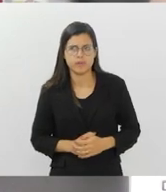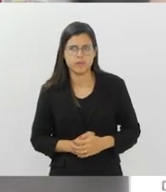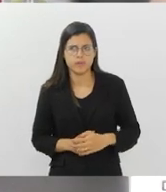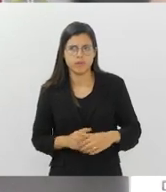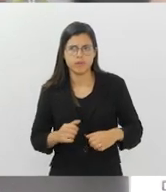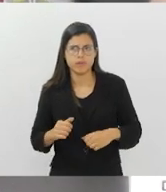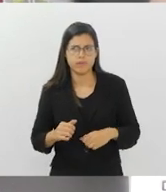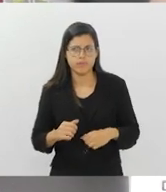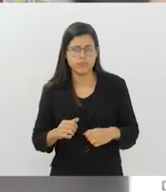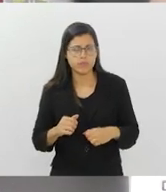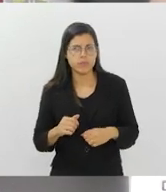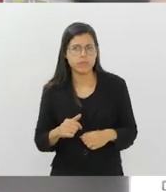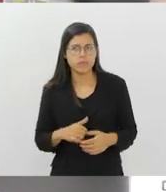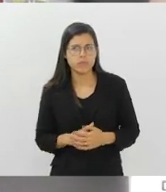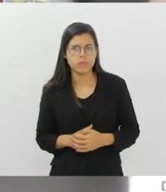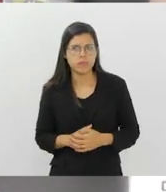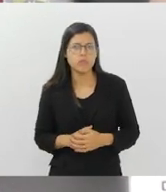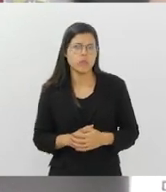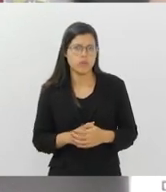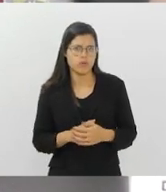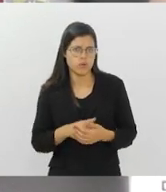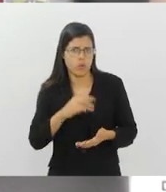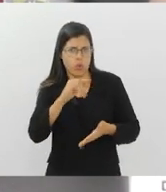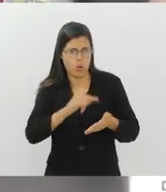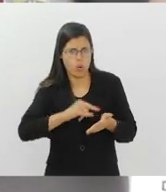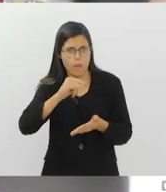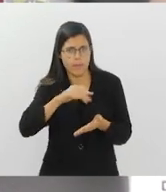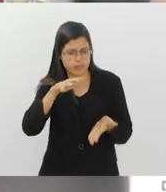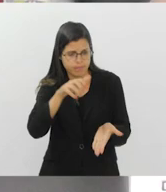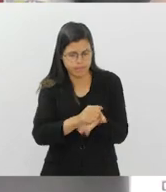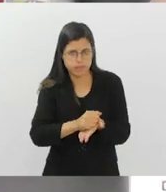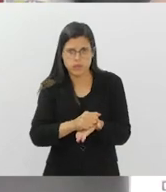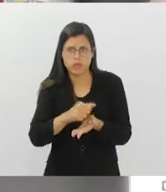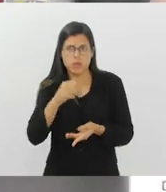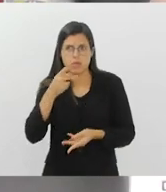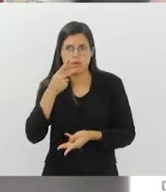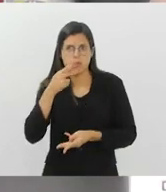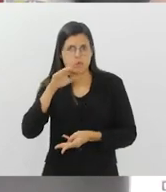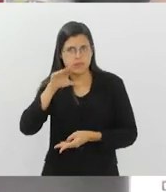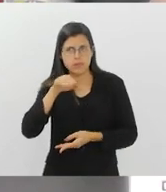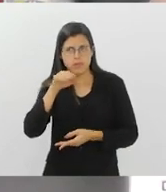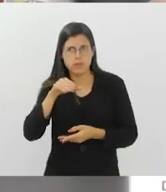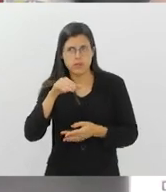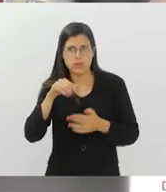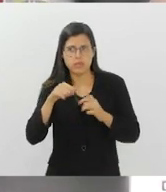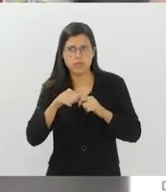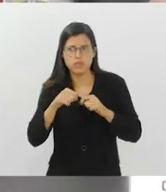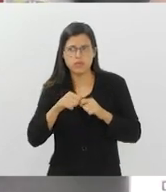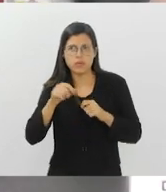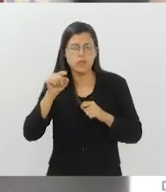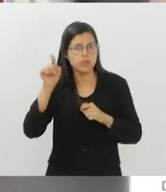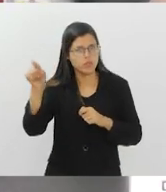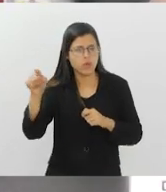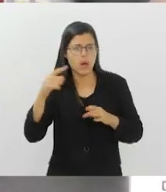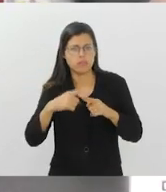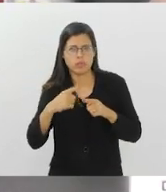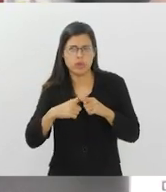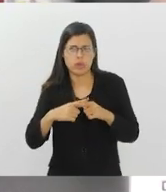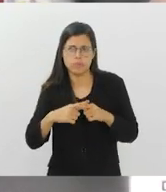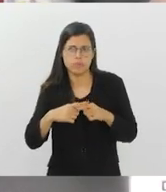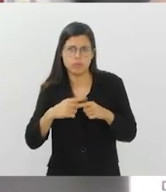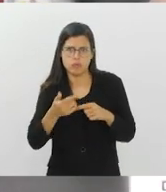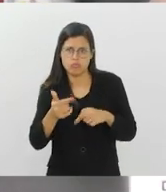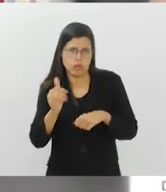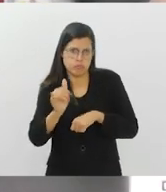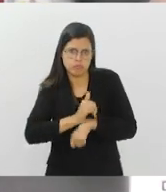instrumental, formalizar aquilo que foi falado. Se não foi feito lá, porque eles não têm esse instrumento, que seja feito